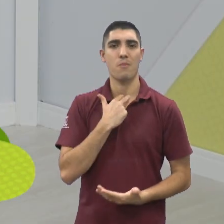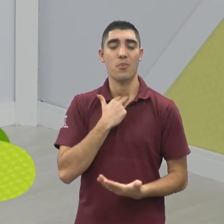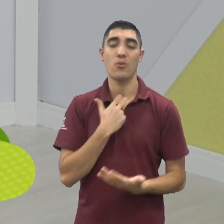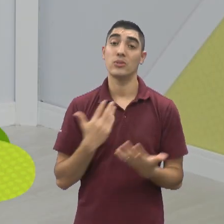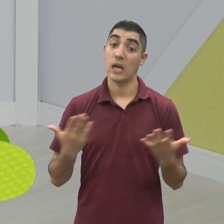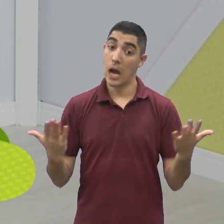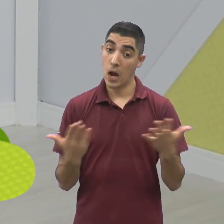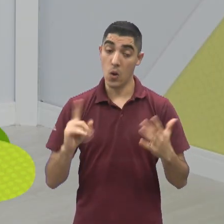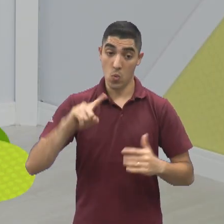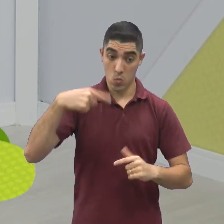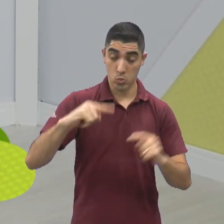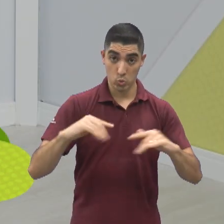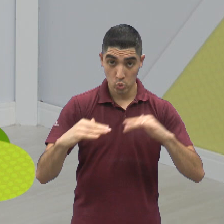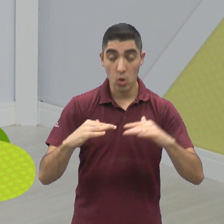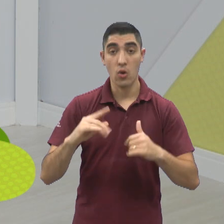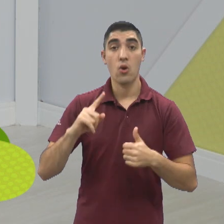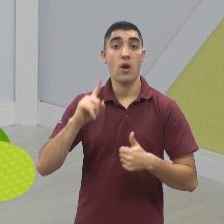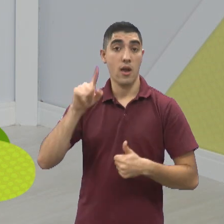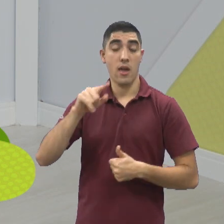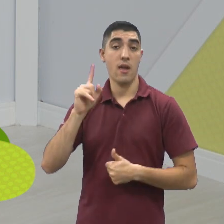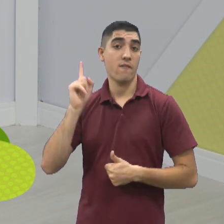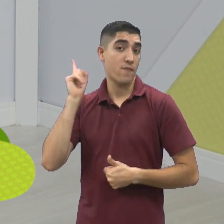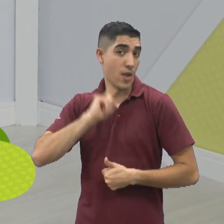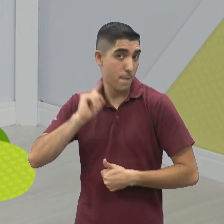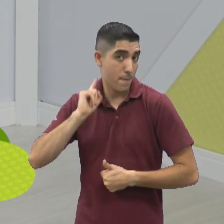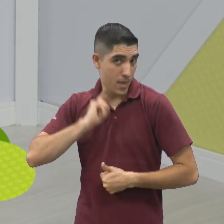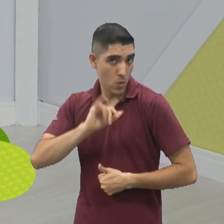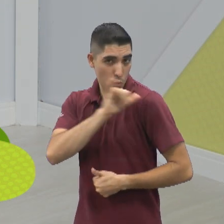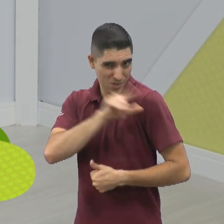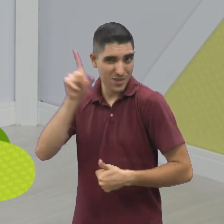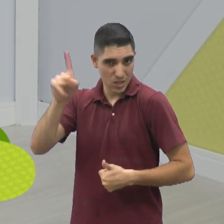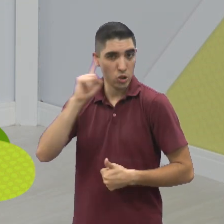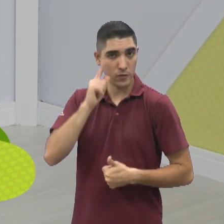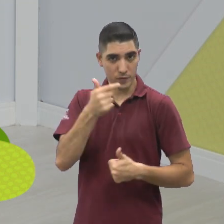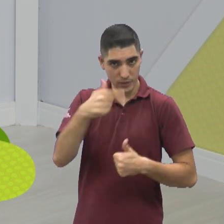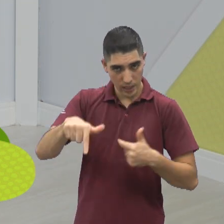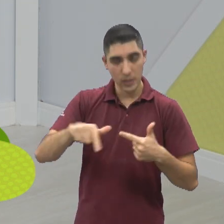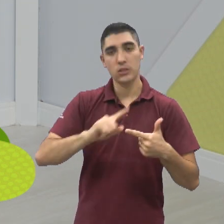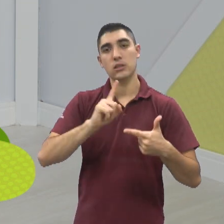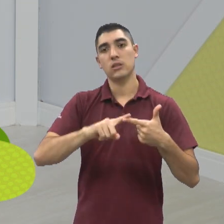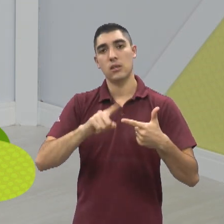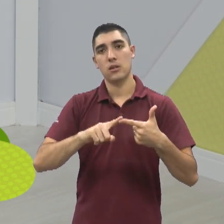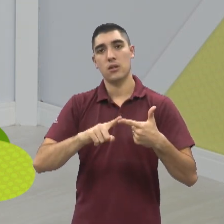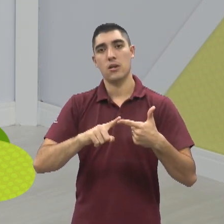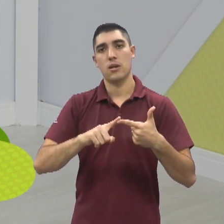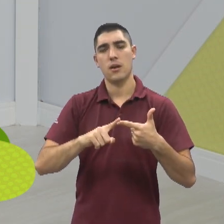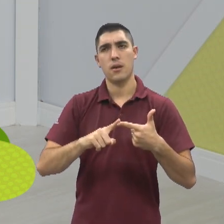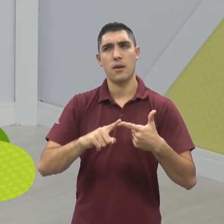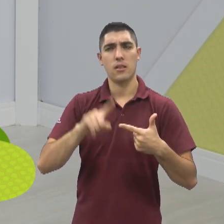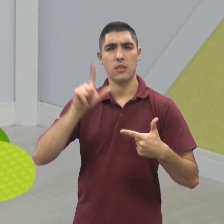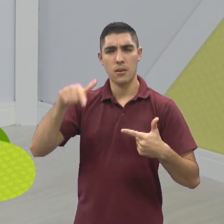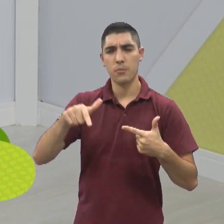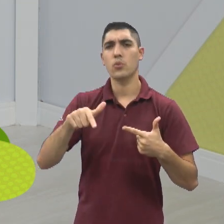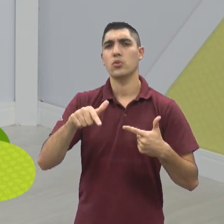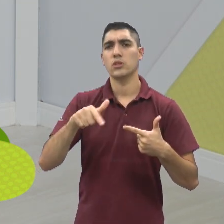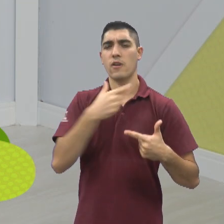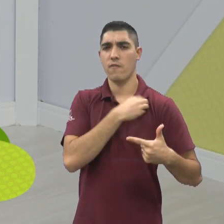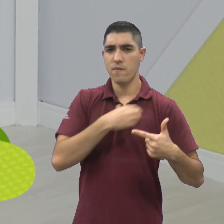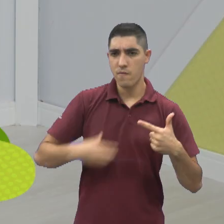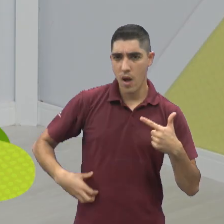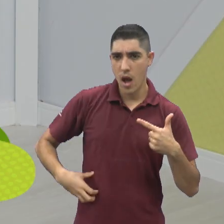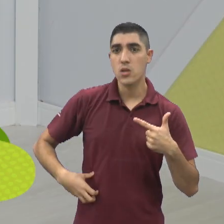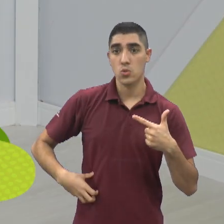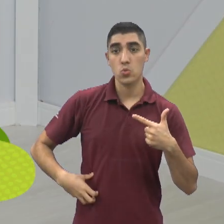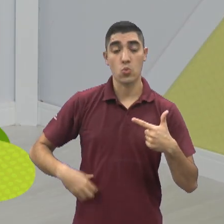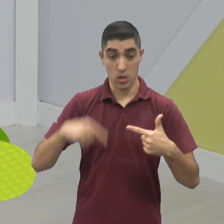cariocas. Flamengo no dia 27 e 29 contra a equipe do Vasco. Vasco ou Botafogo? Acho que é Vasco. Vasco ainda este ano,